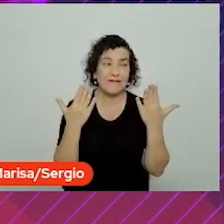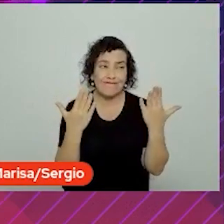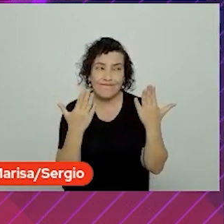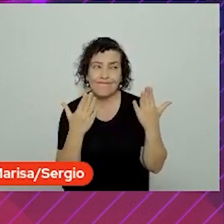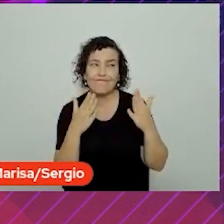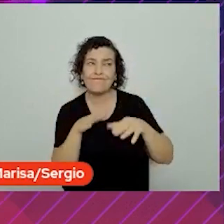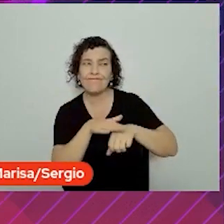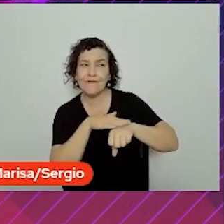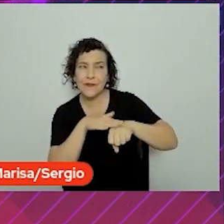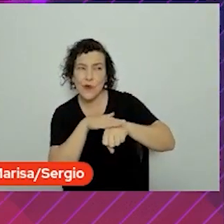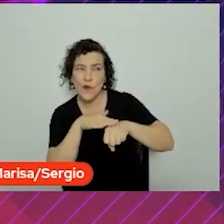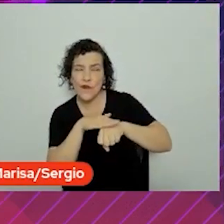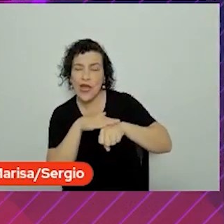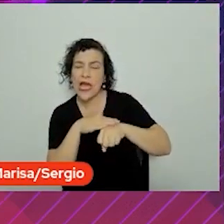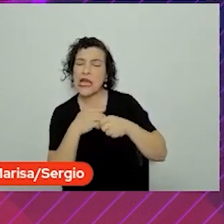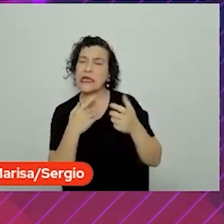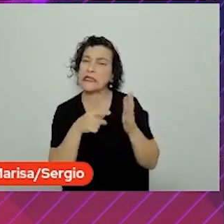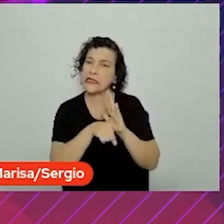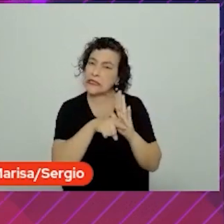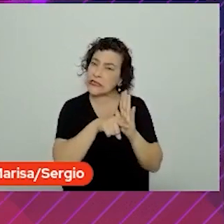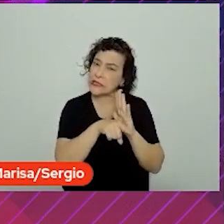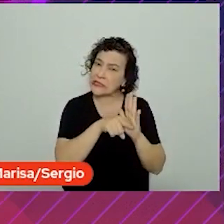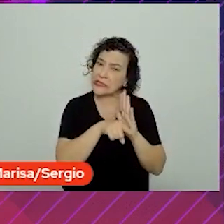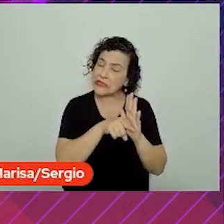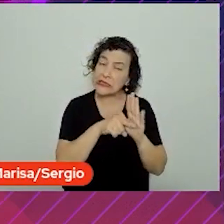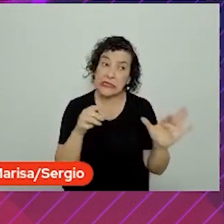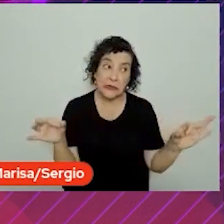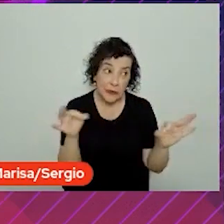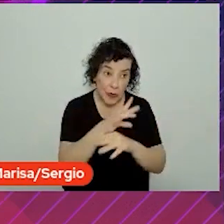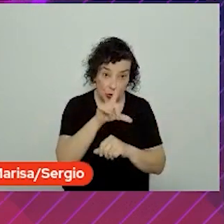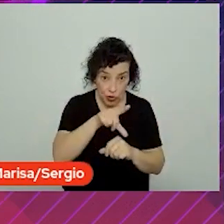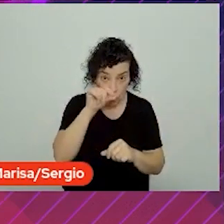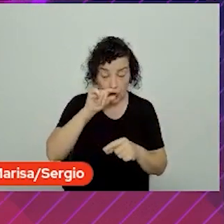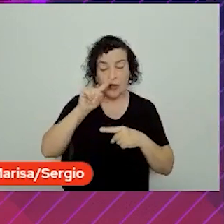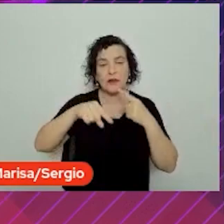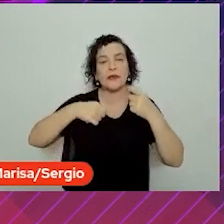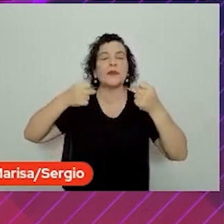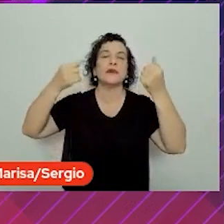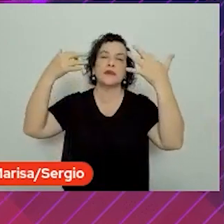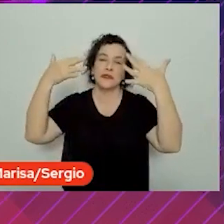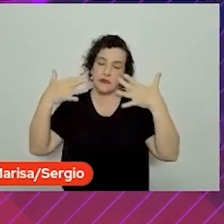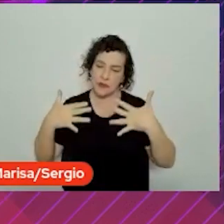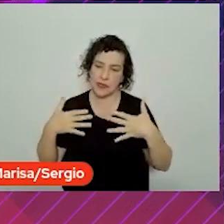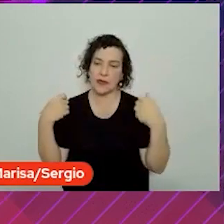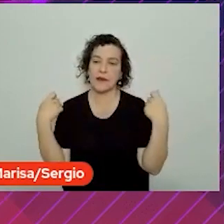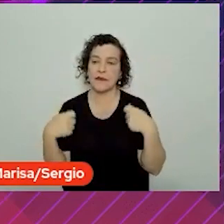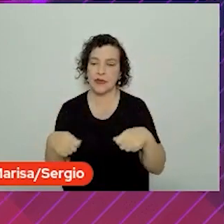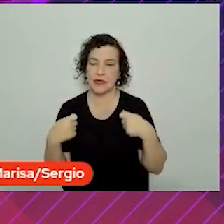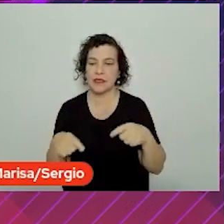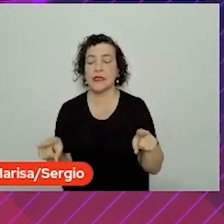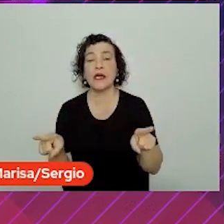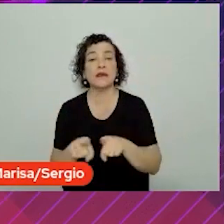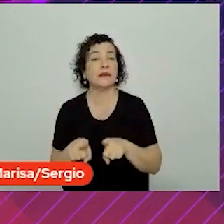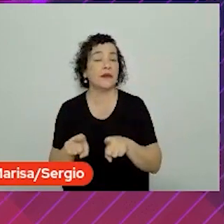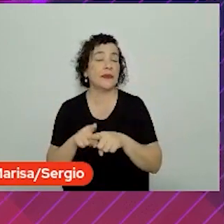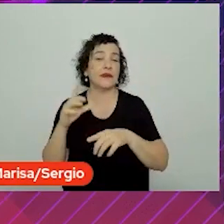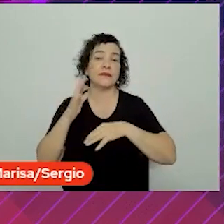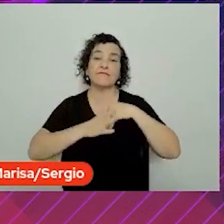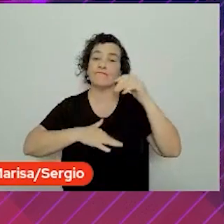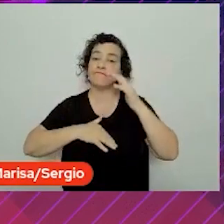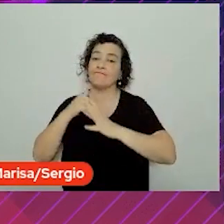você está adotando e explique também, sobretudo, os benefícios que essa prática vai